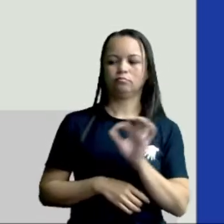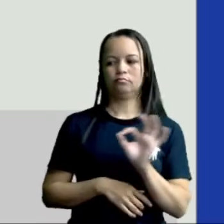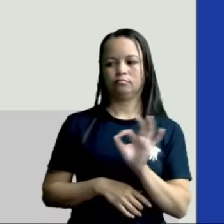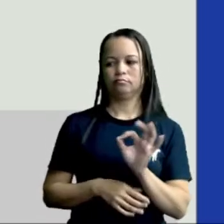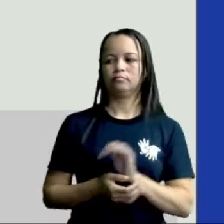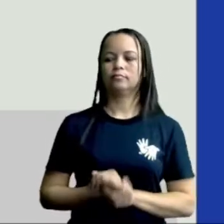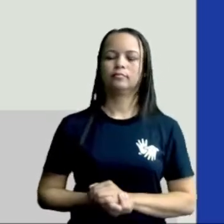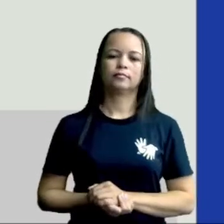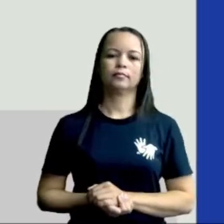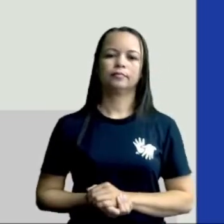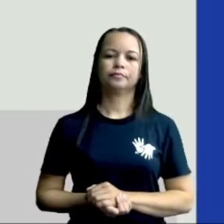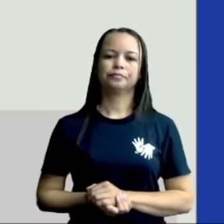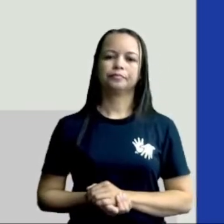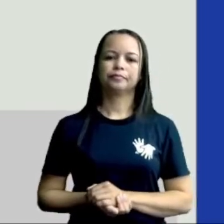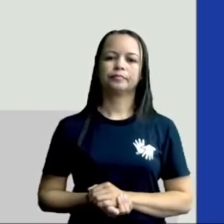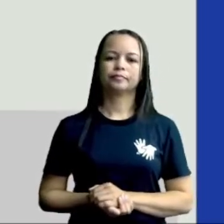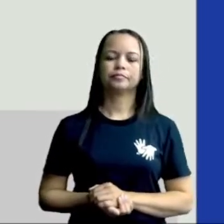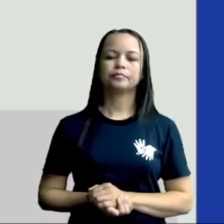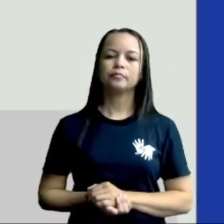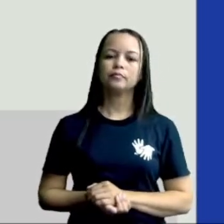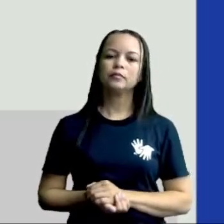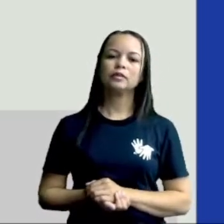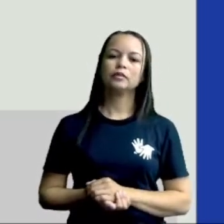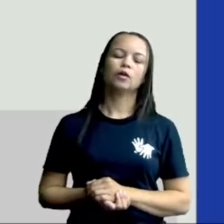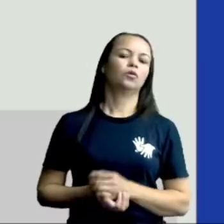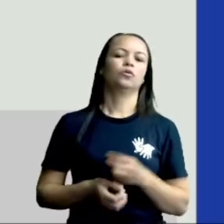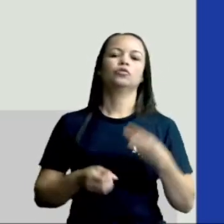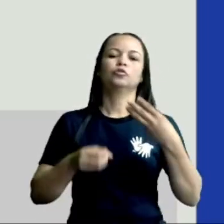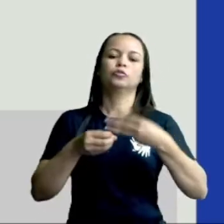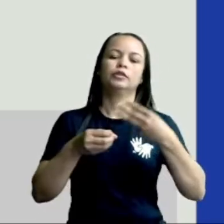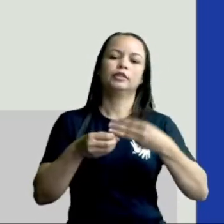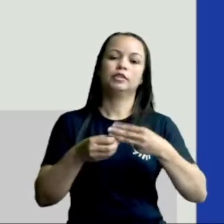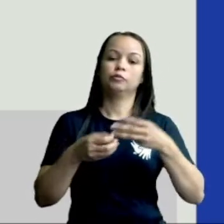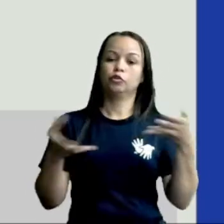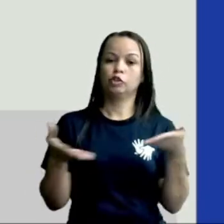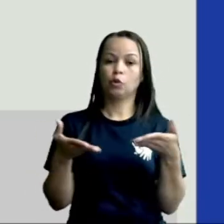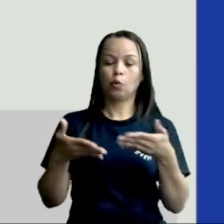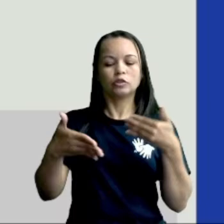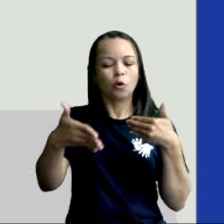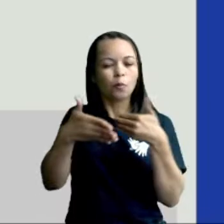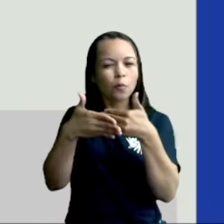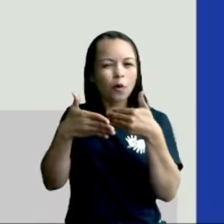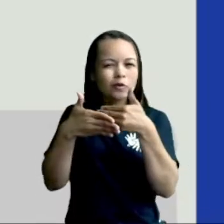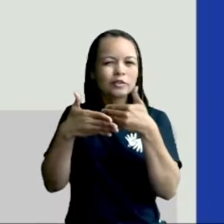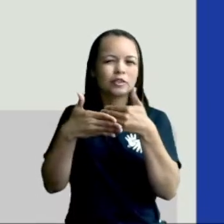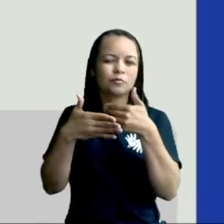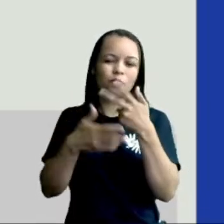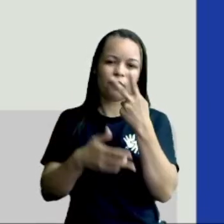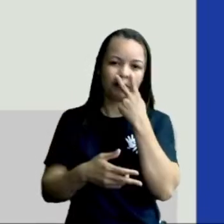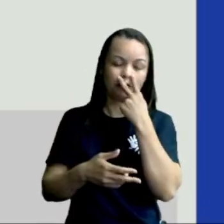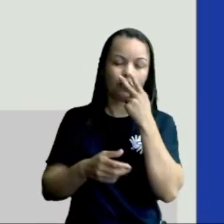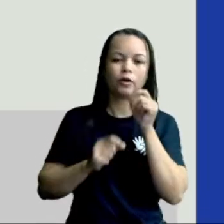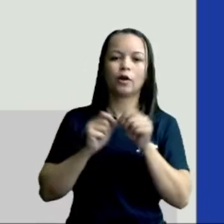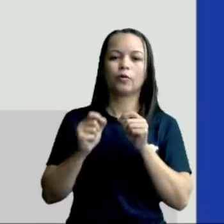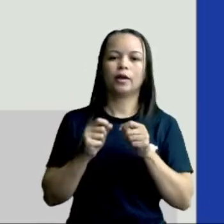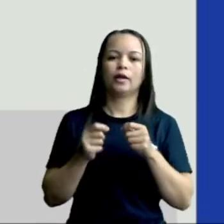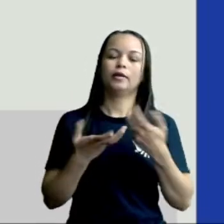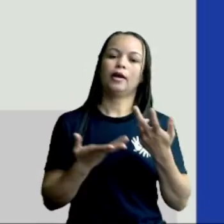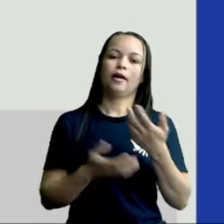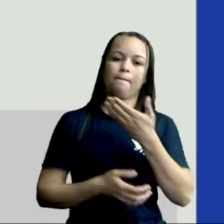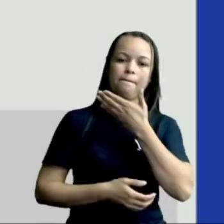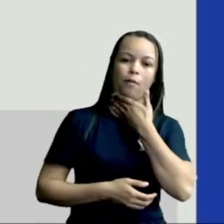certo? Olha só, os municípios que hoje, tá, são vizinhos de Vitória de Santo Antão são os municípios